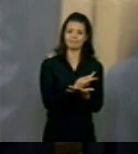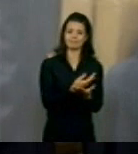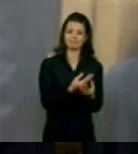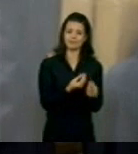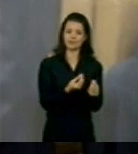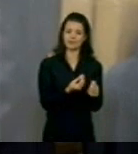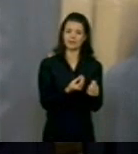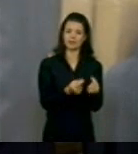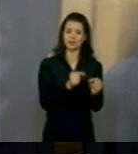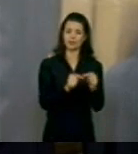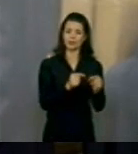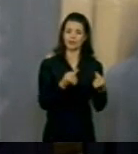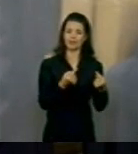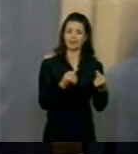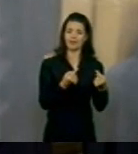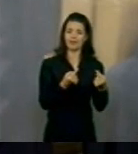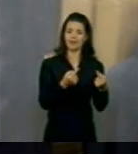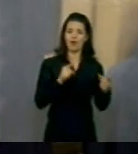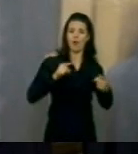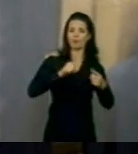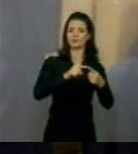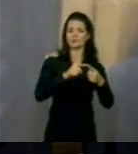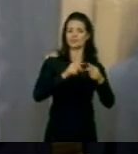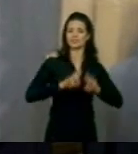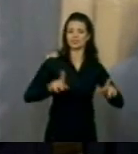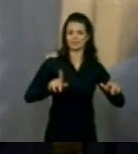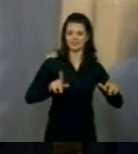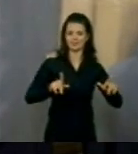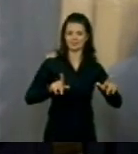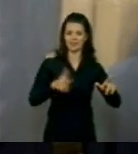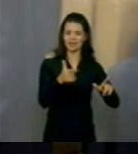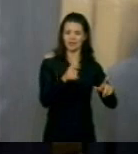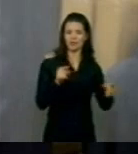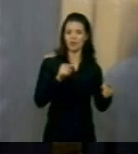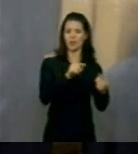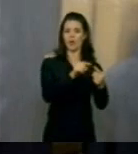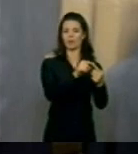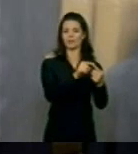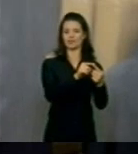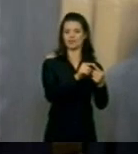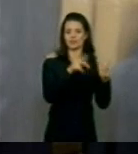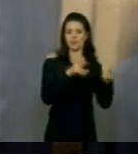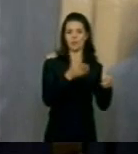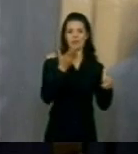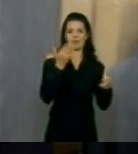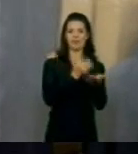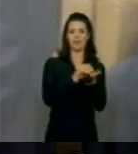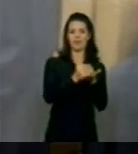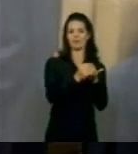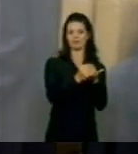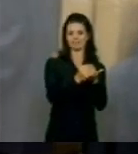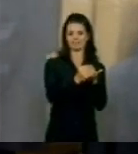gravíssimo desvio de finalidade e já não atende aos motivos superiores que o legitimaram à